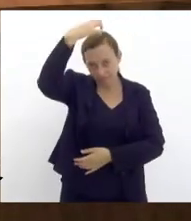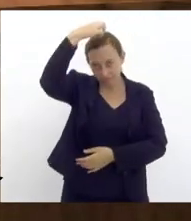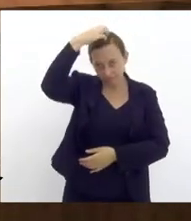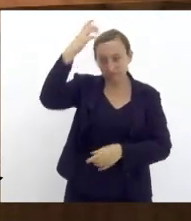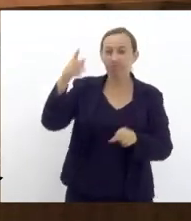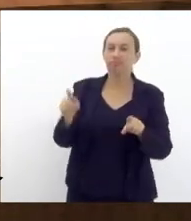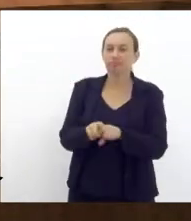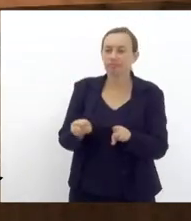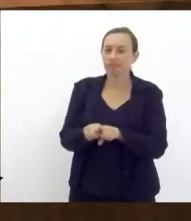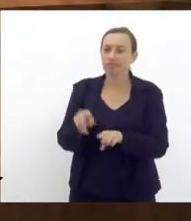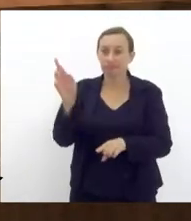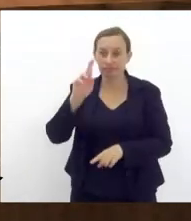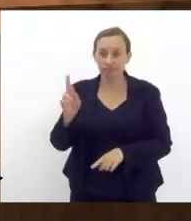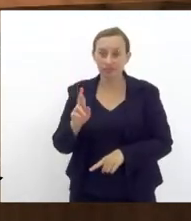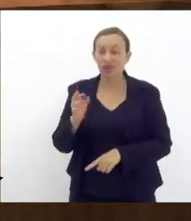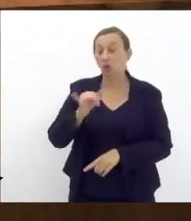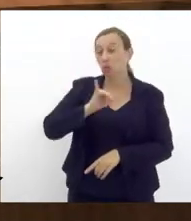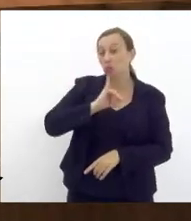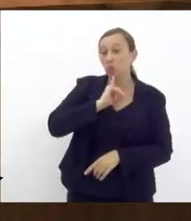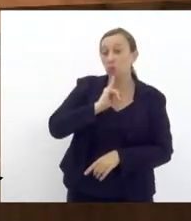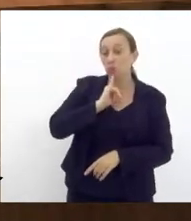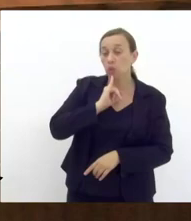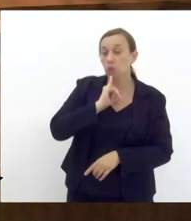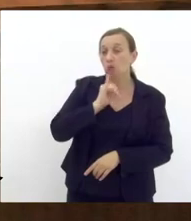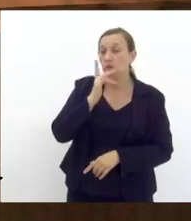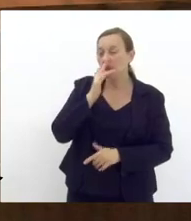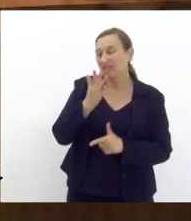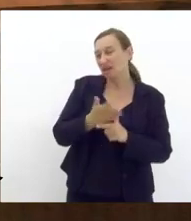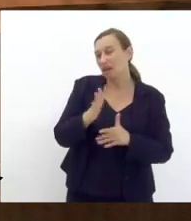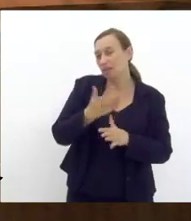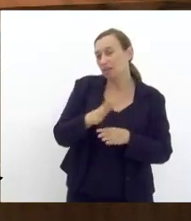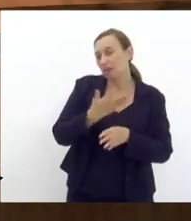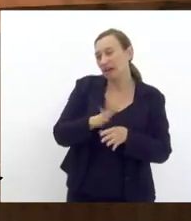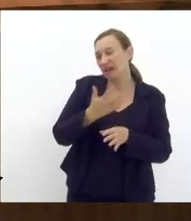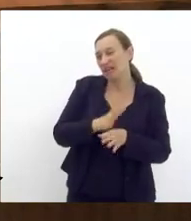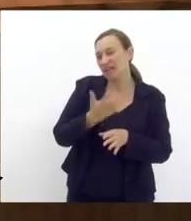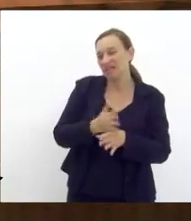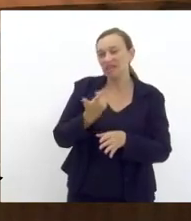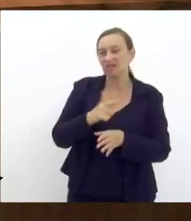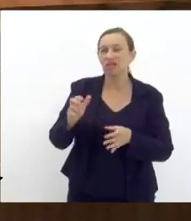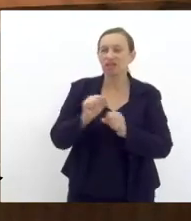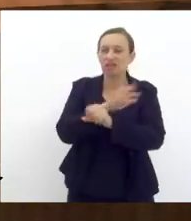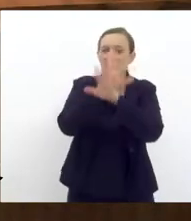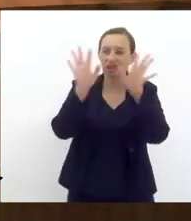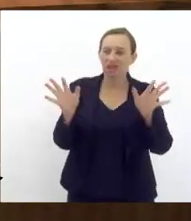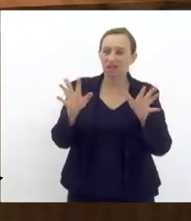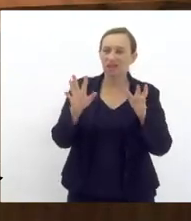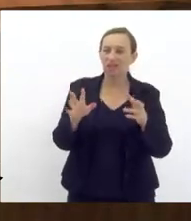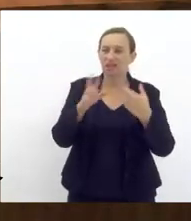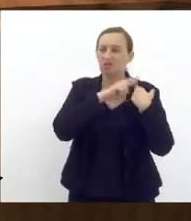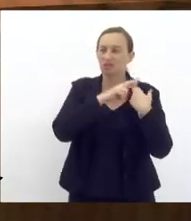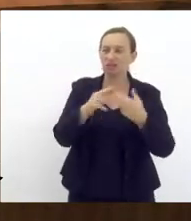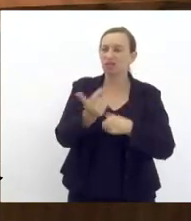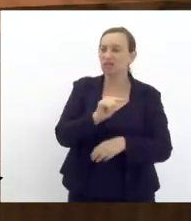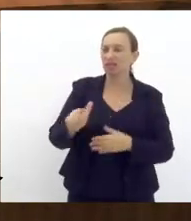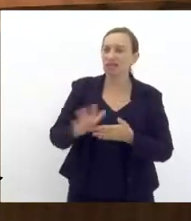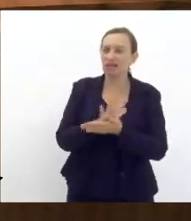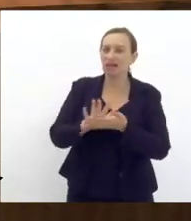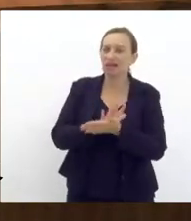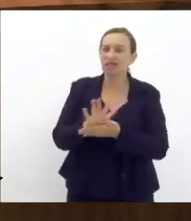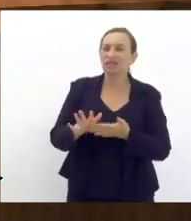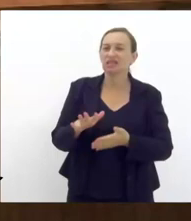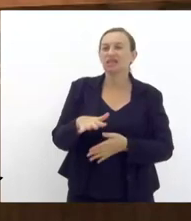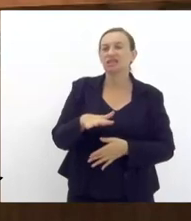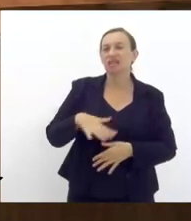aconteceu em Resende e infelizmente parece uma prática de falta de Transparência de responsabilidade no nosso sistema de energia